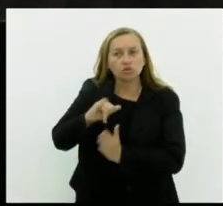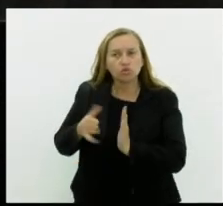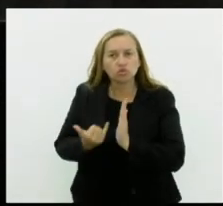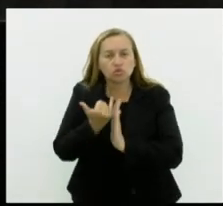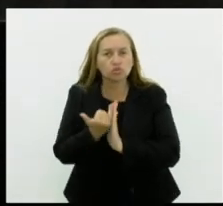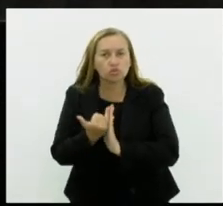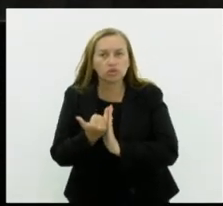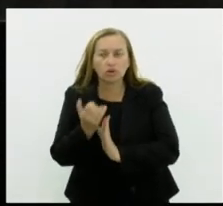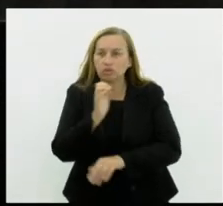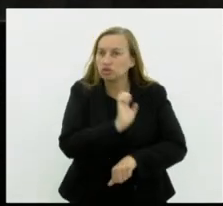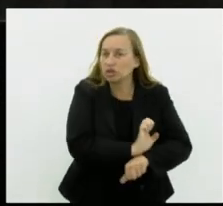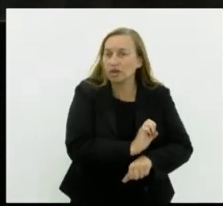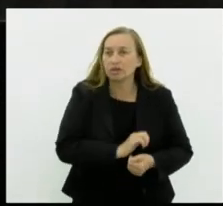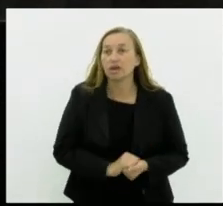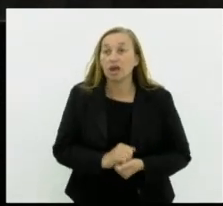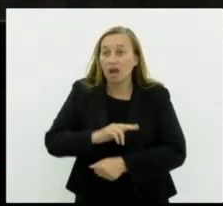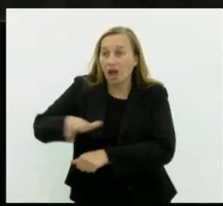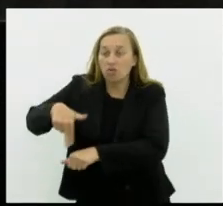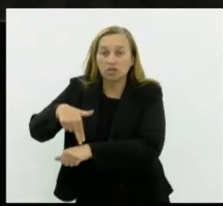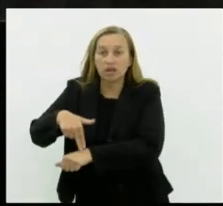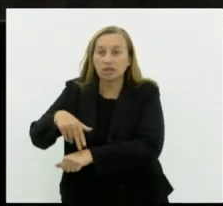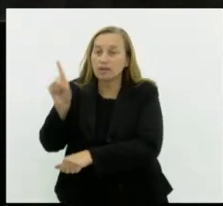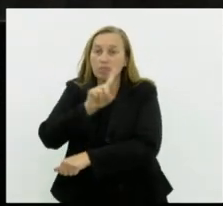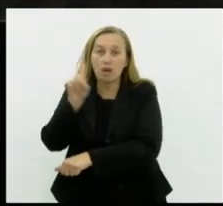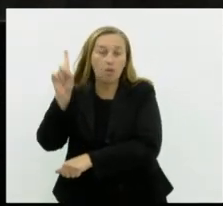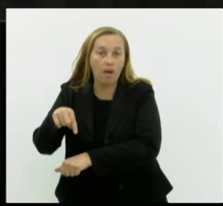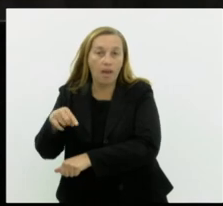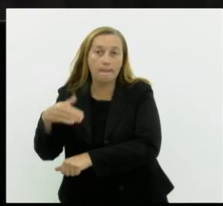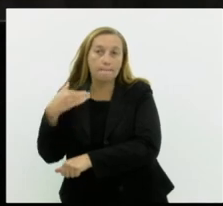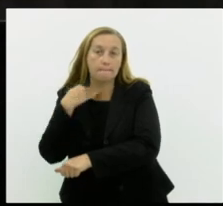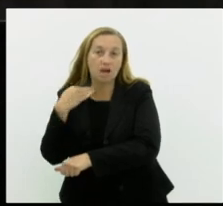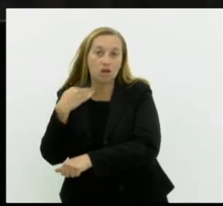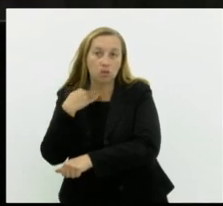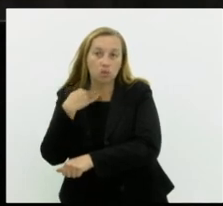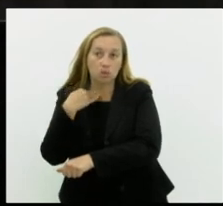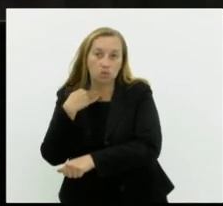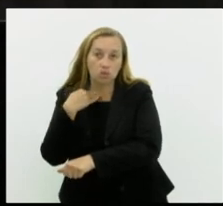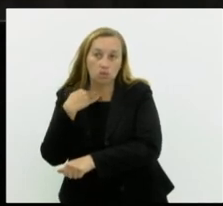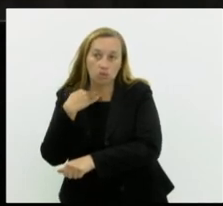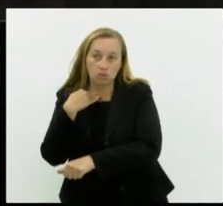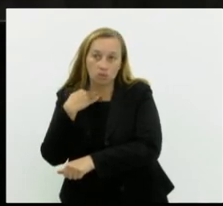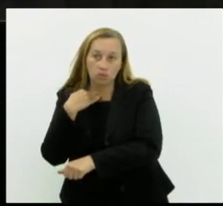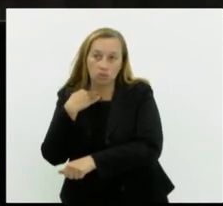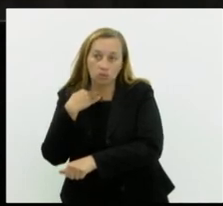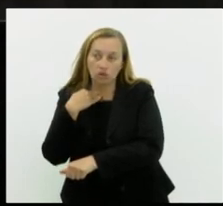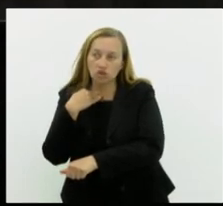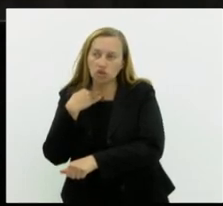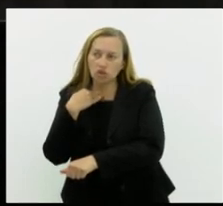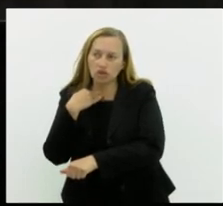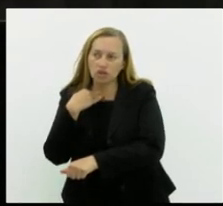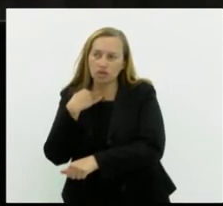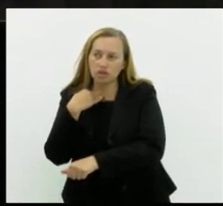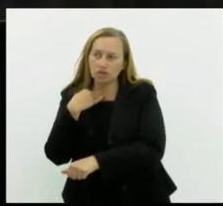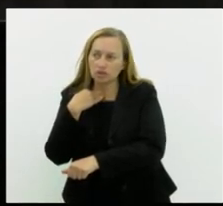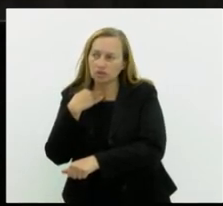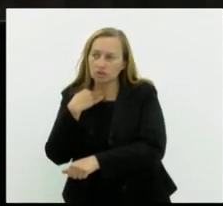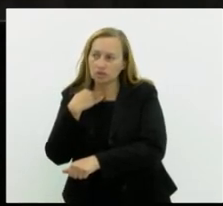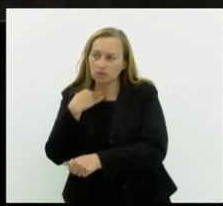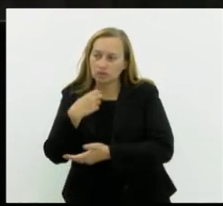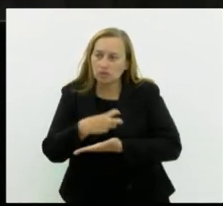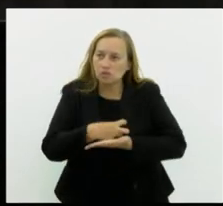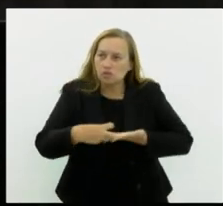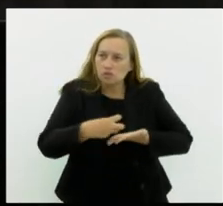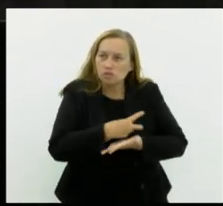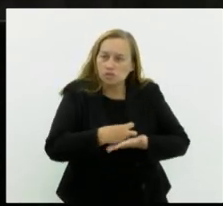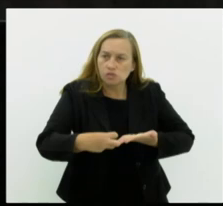Estado. A União não é banco para extorquir os Estados. A